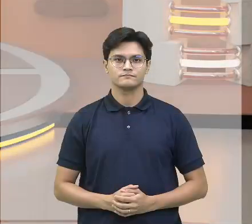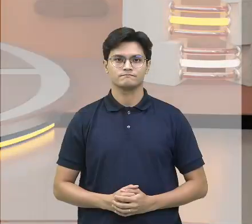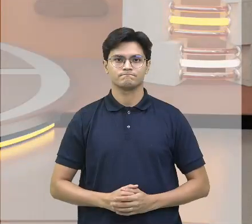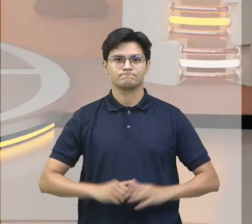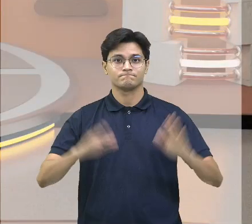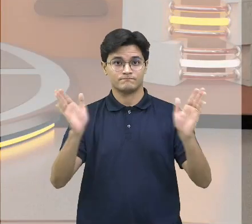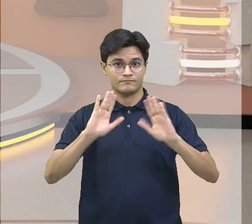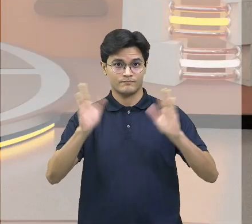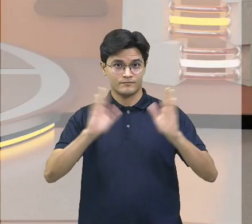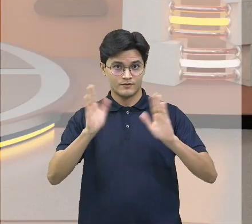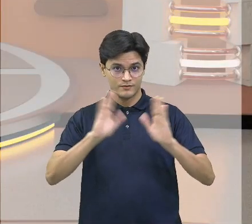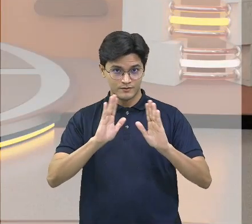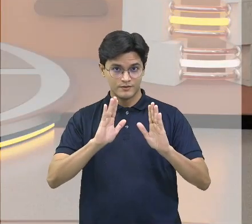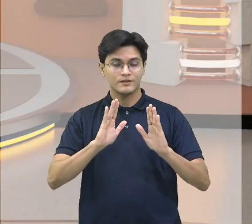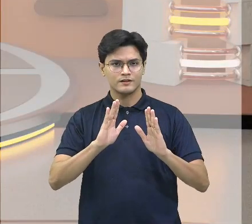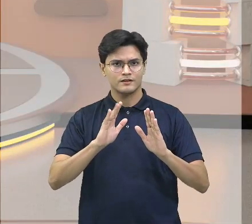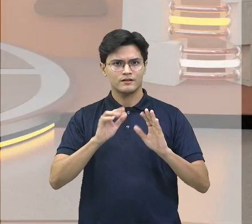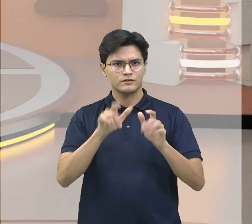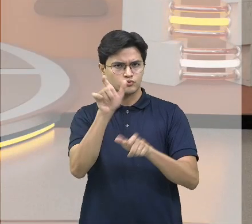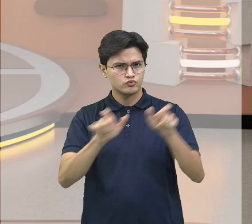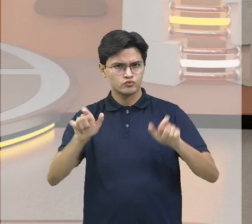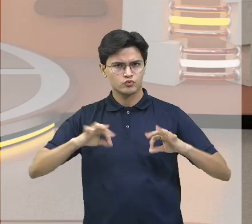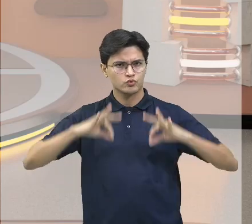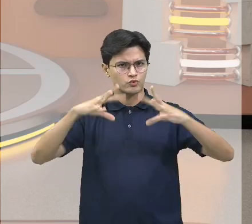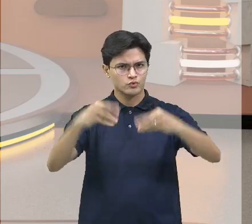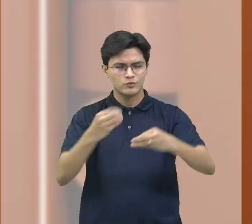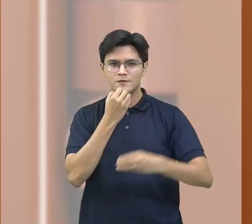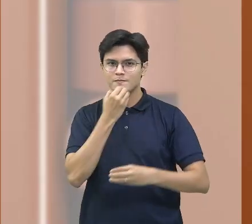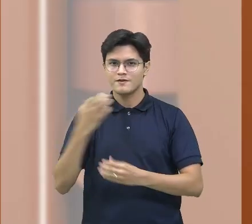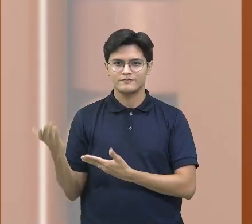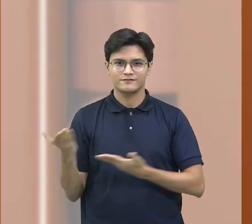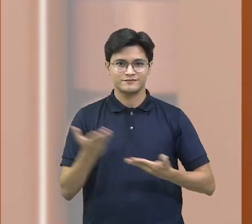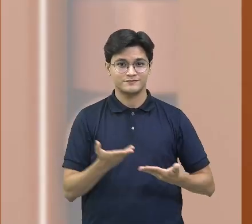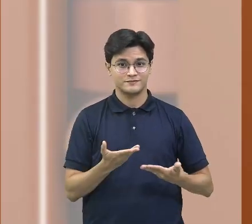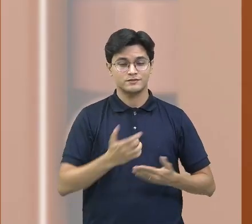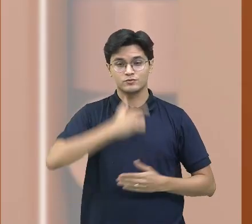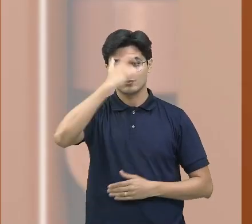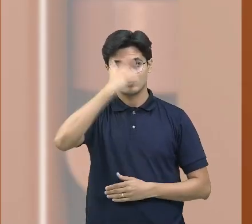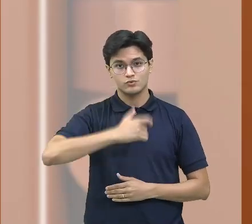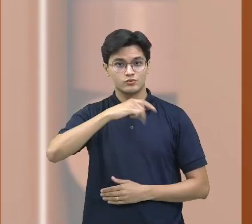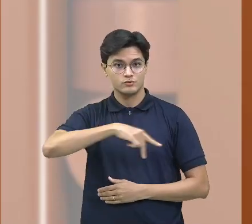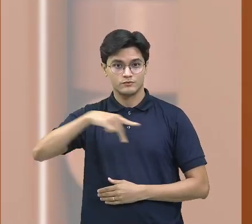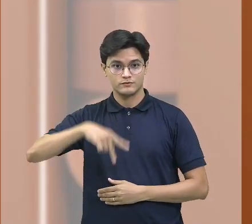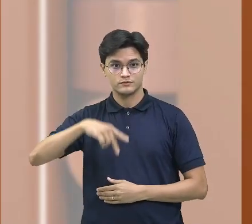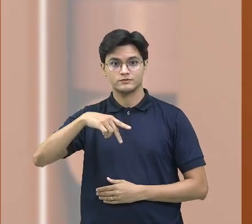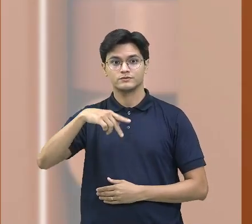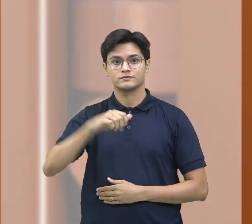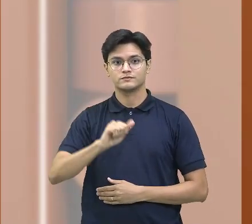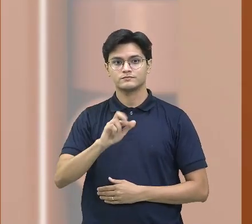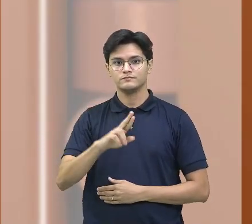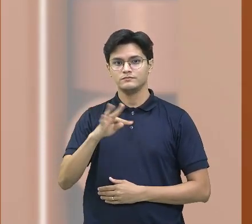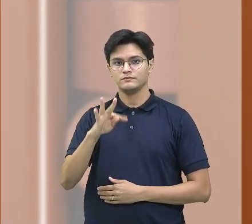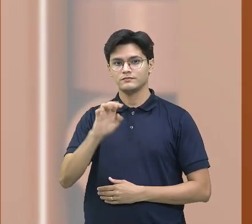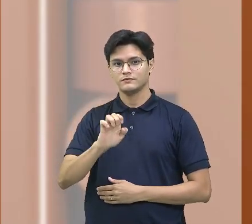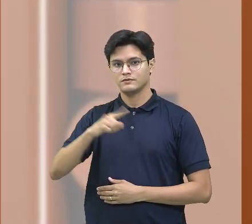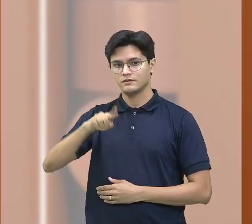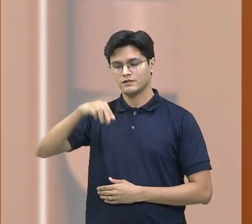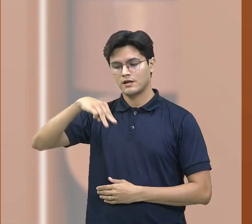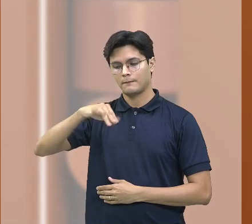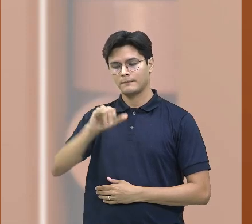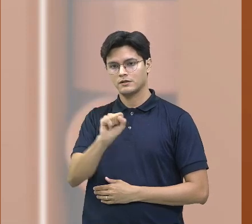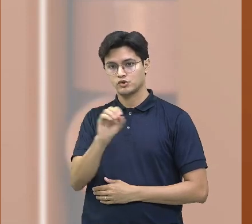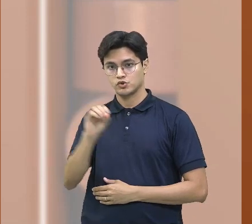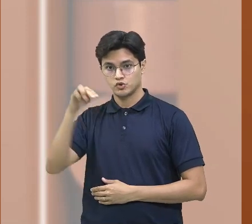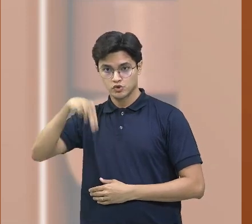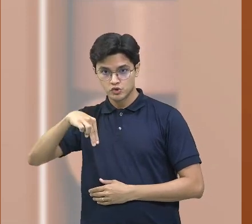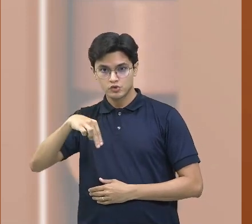Olá, sejam todos muito bem-vindos. Eu sou o professor Artemio Montanha, do componente de História. É um prazer enorme estar aqui com